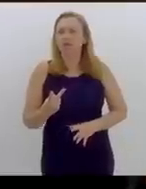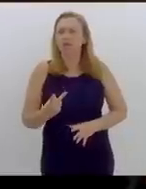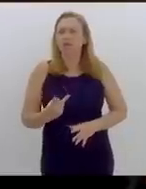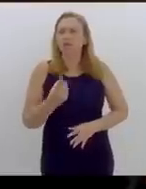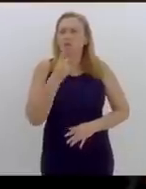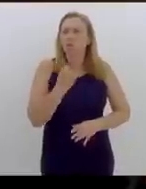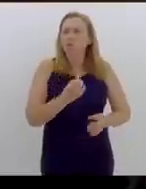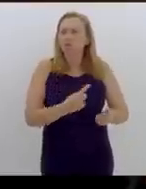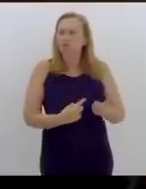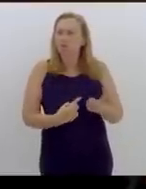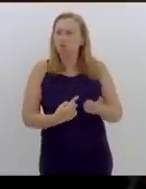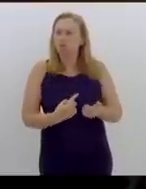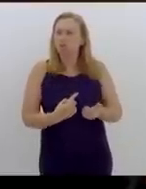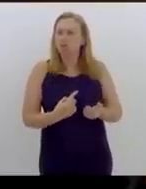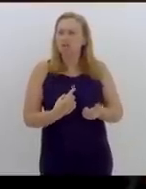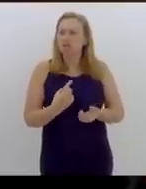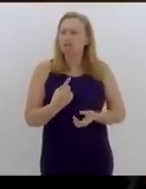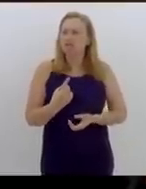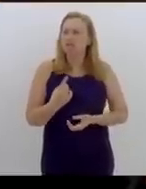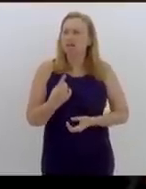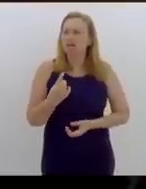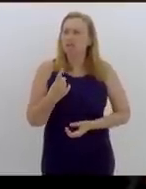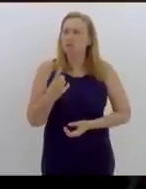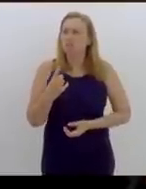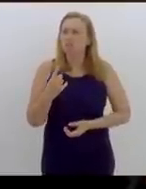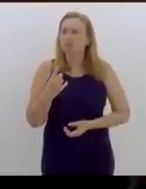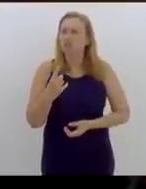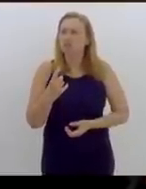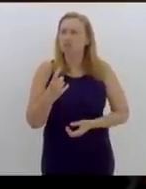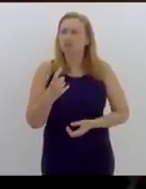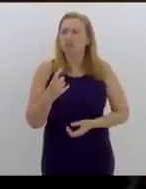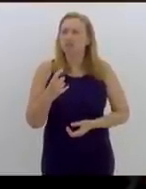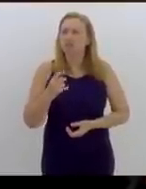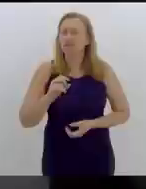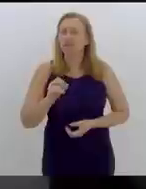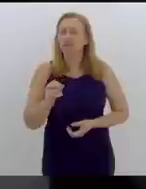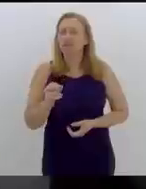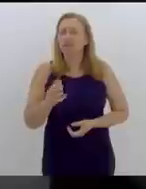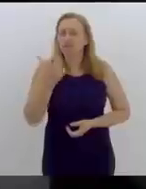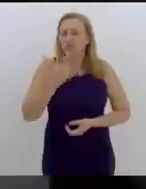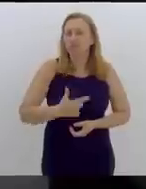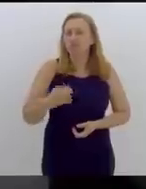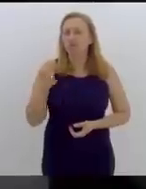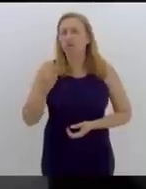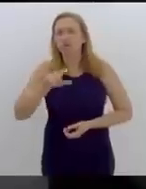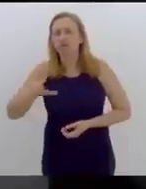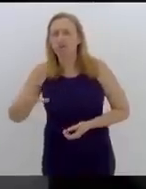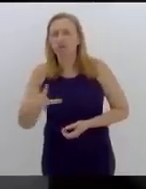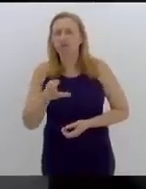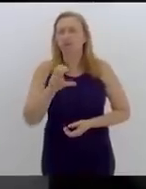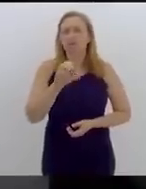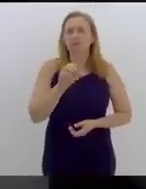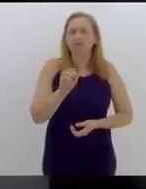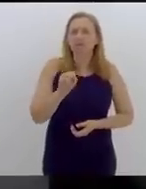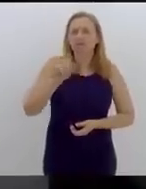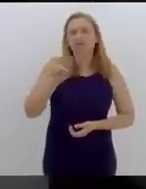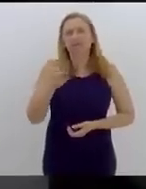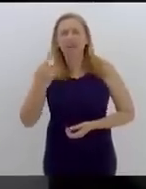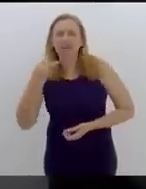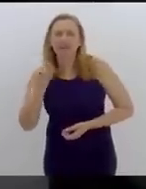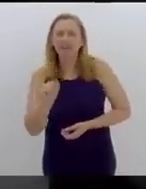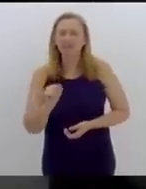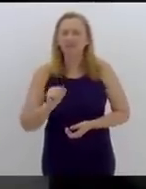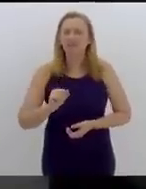sangue azul eu hoje eu lembro só de quem que me respeitou muito Coronel Cerqueira do exército